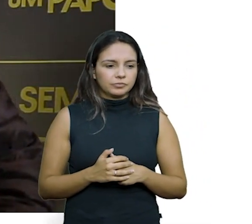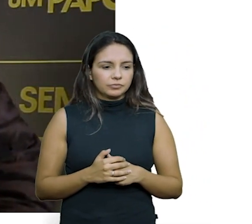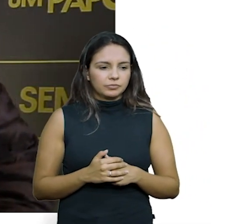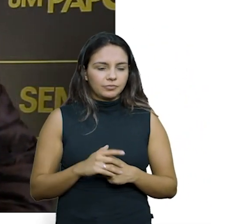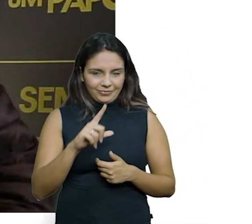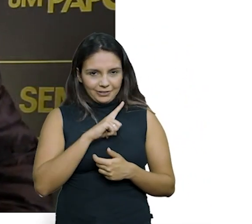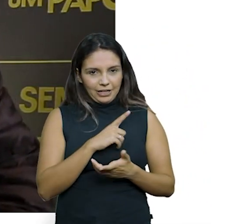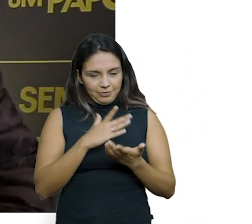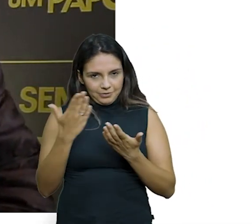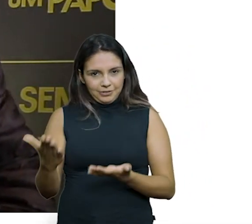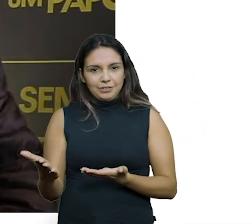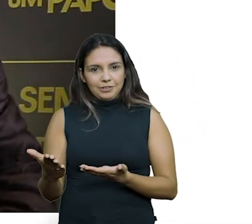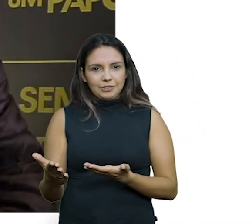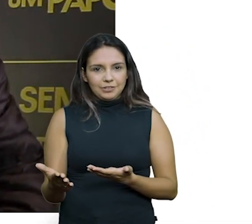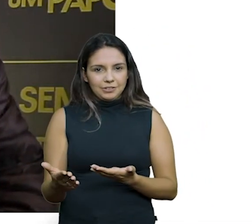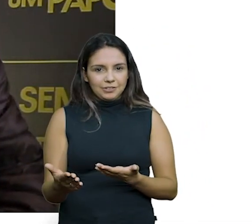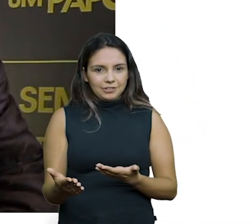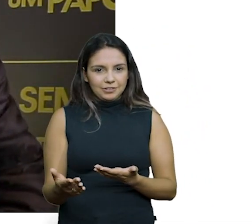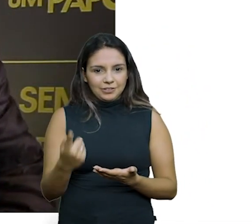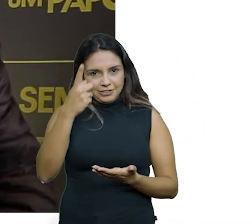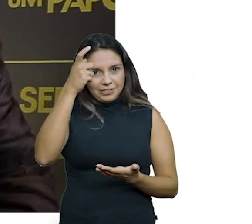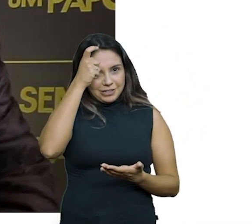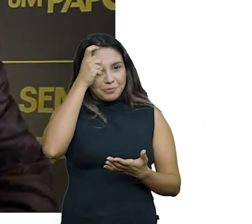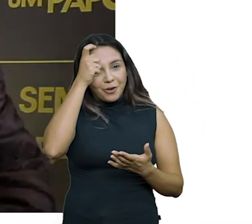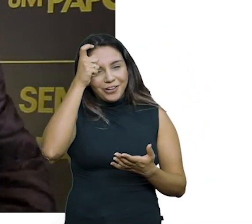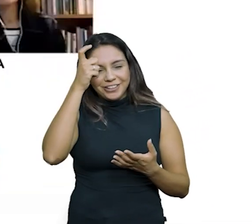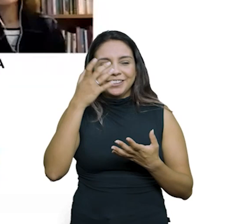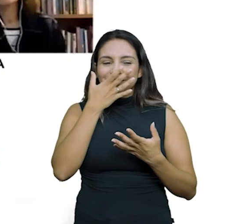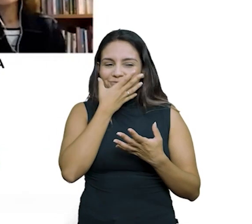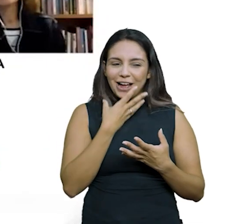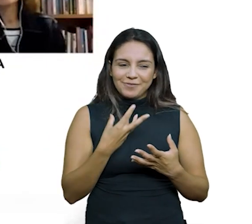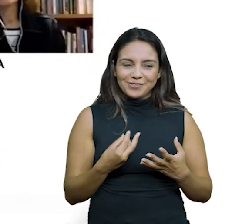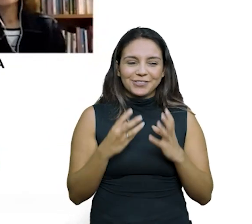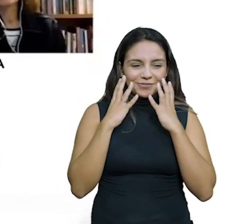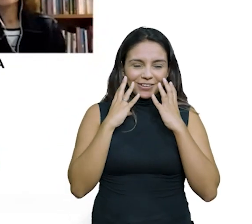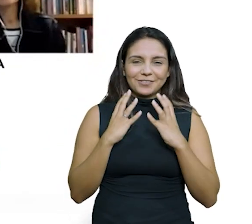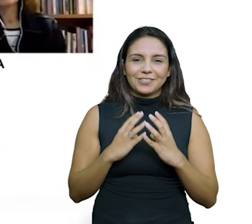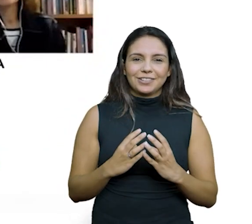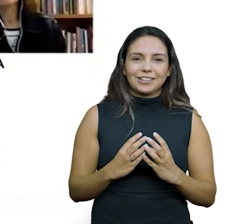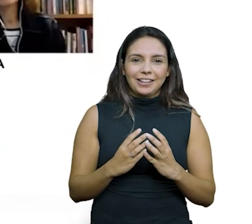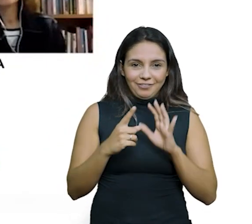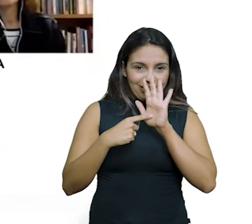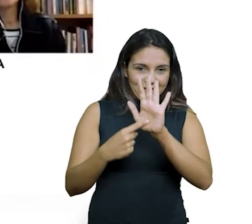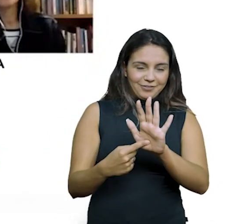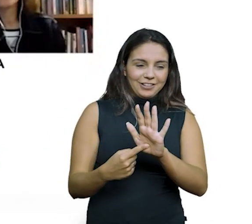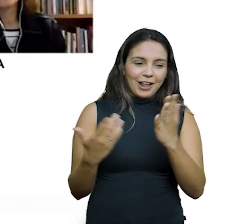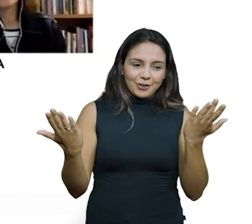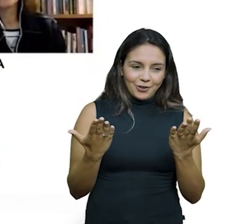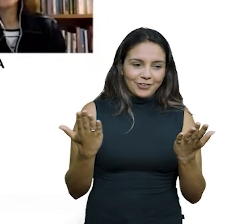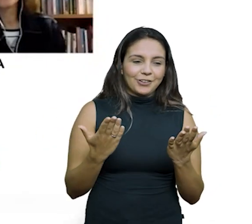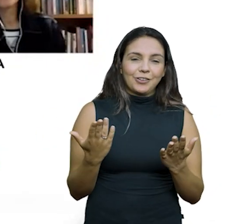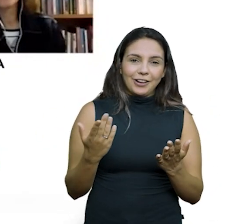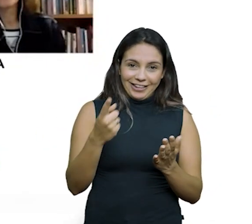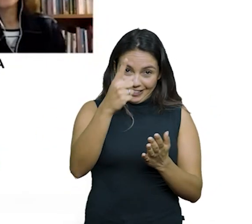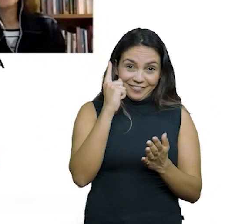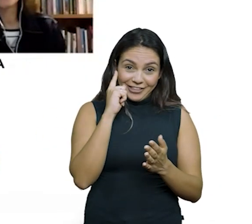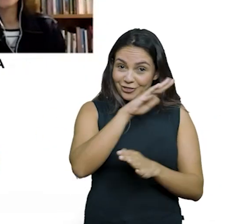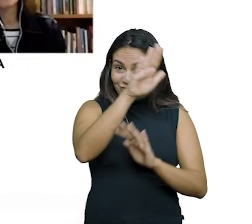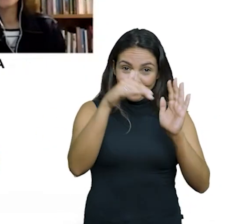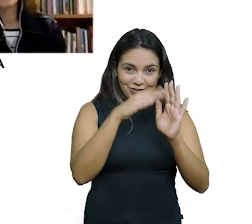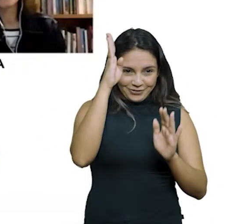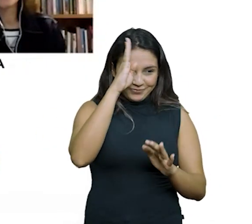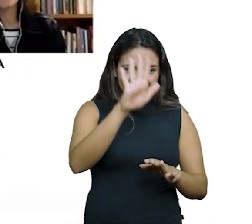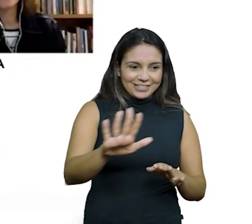ilustração, nós temos aqui uma espécie de demônio barbudo que vai demonstrar agora ao vivo para